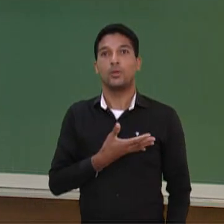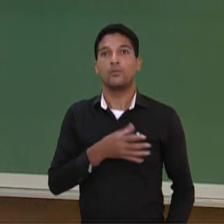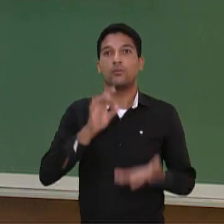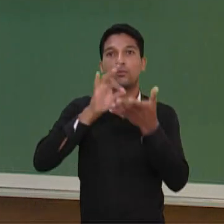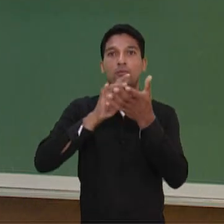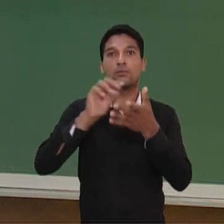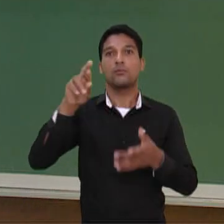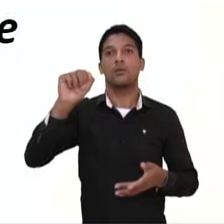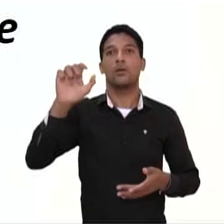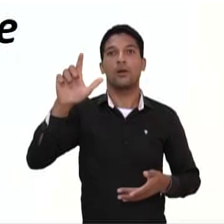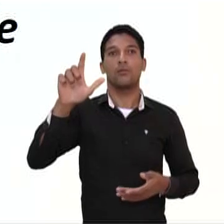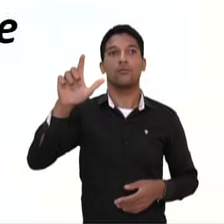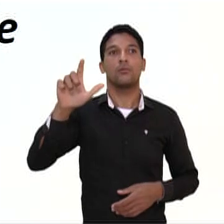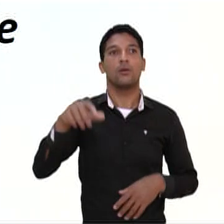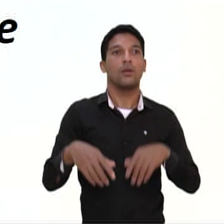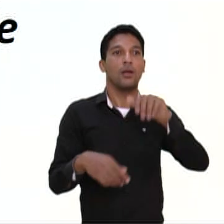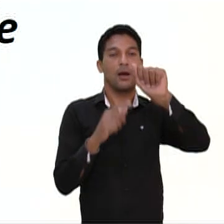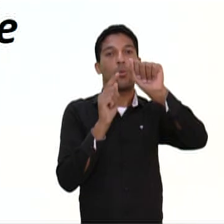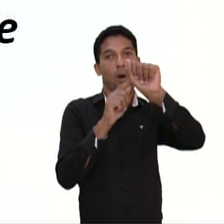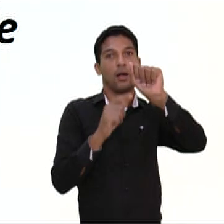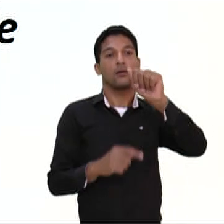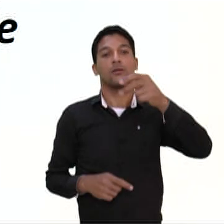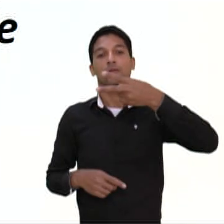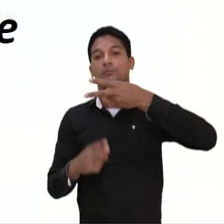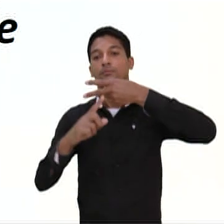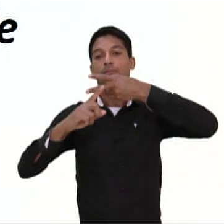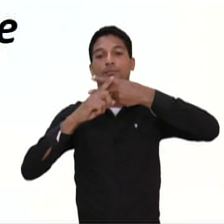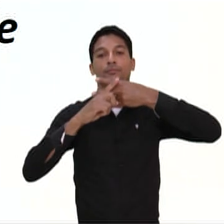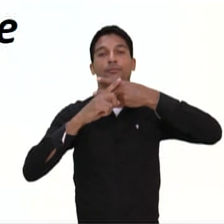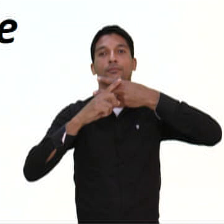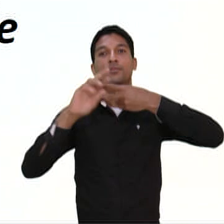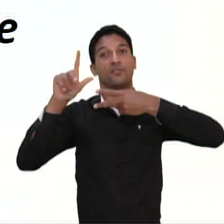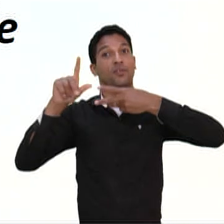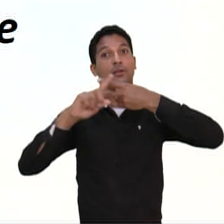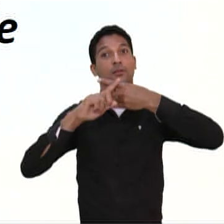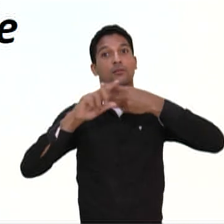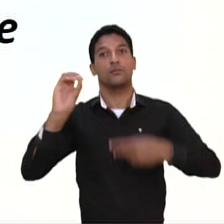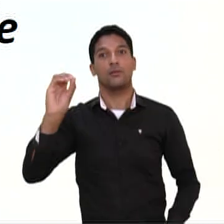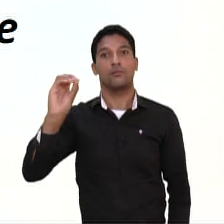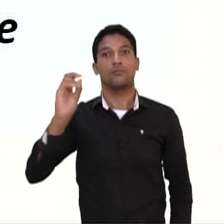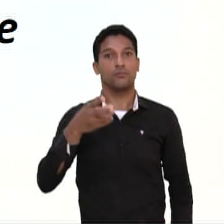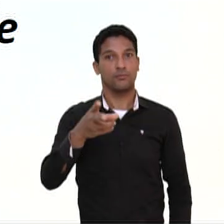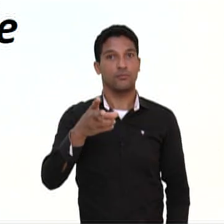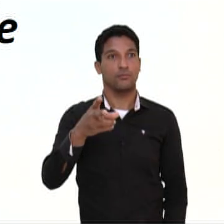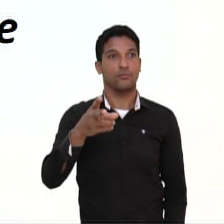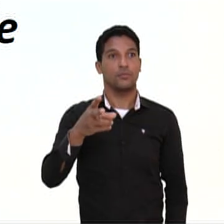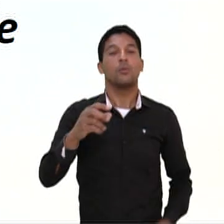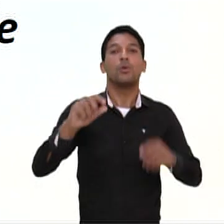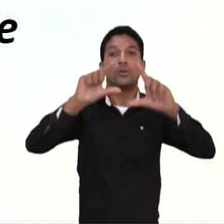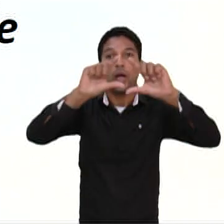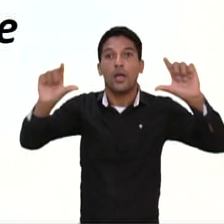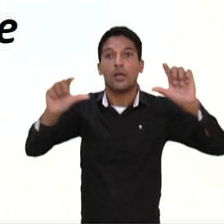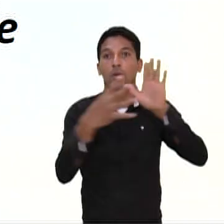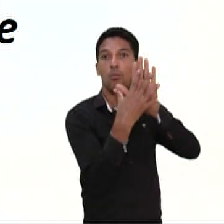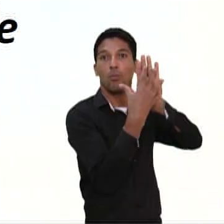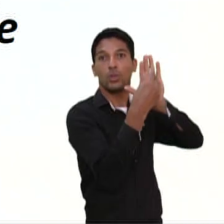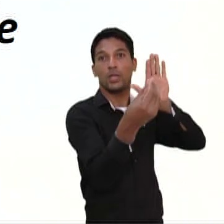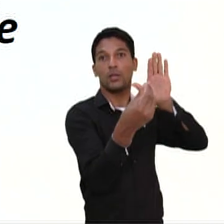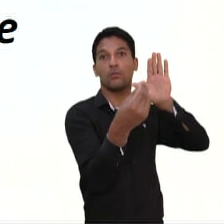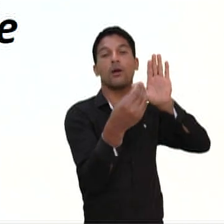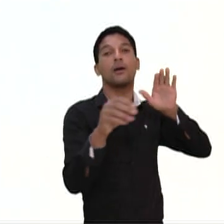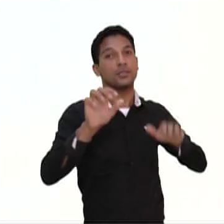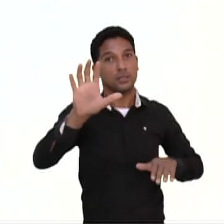São números reais. O a é diferente de zero sempre. Então, esse modelo de função é chamado de